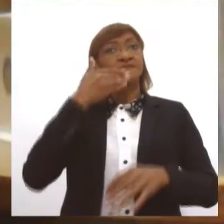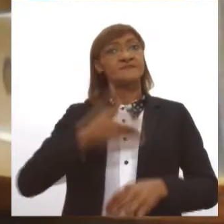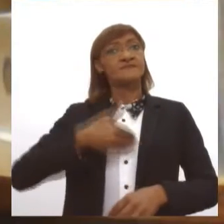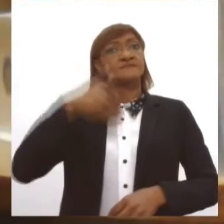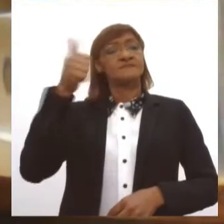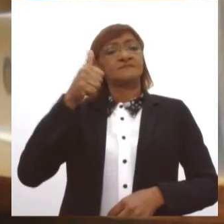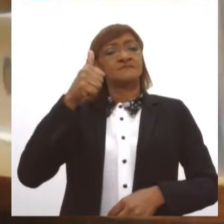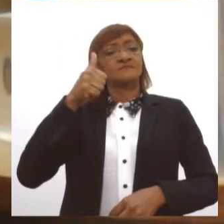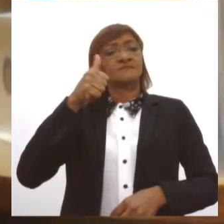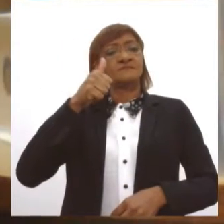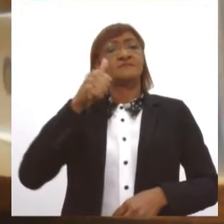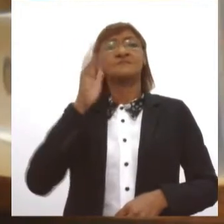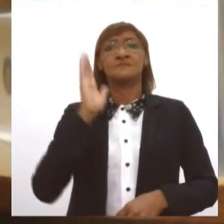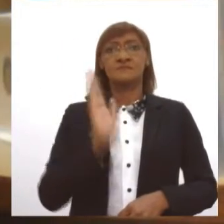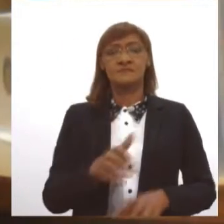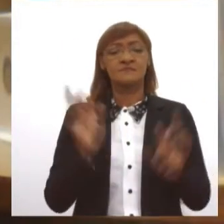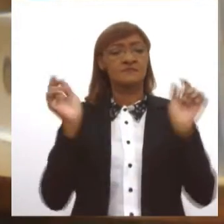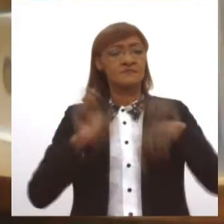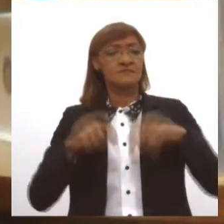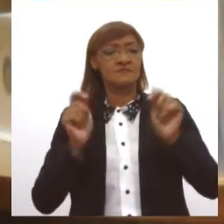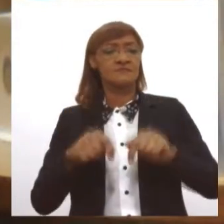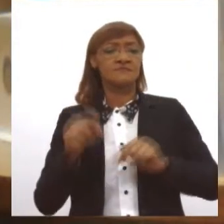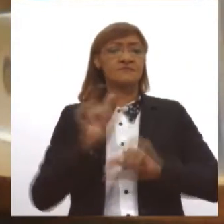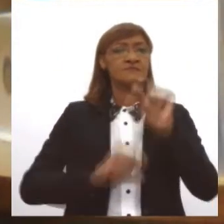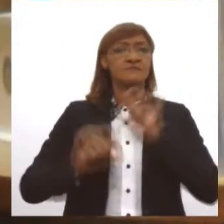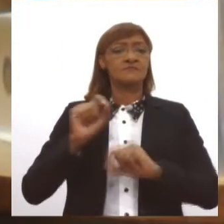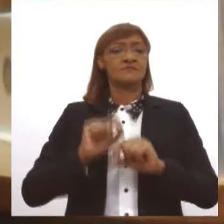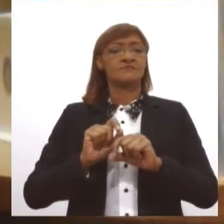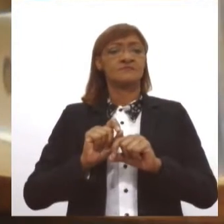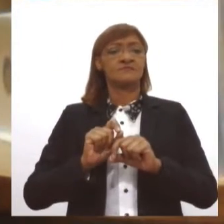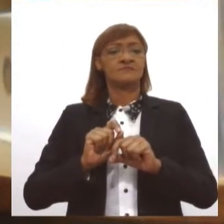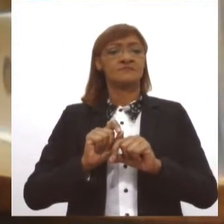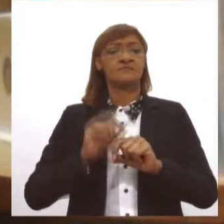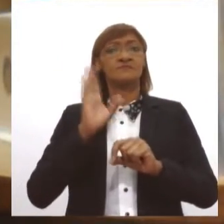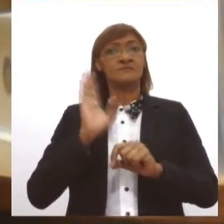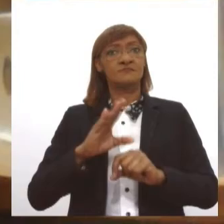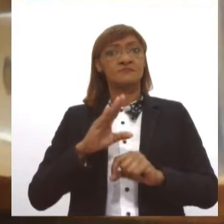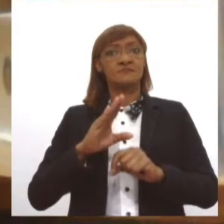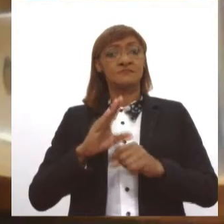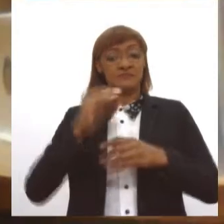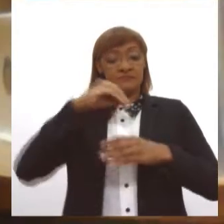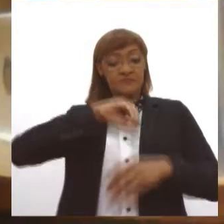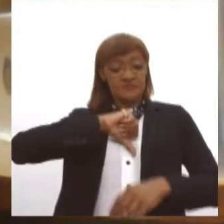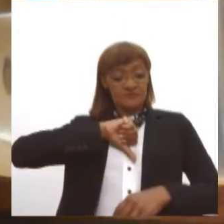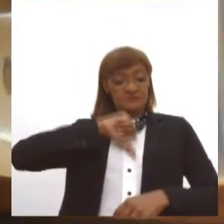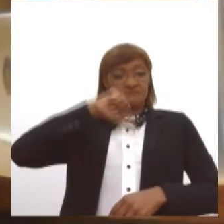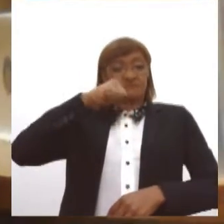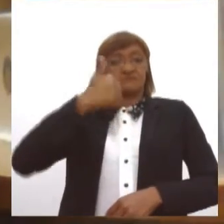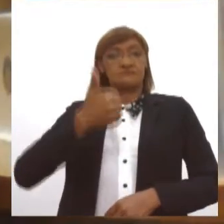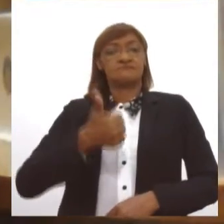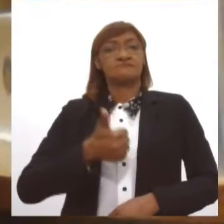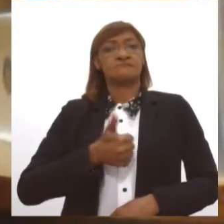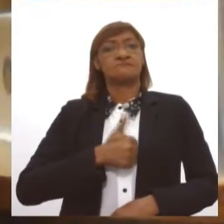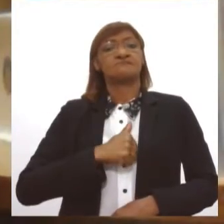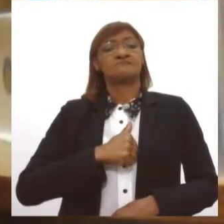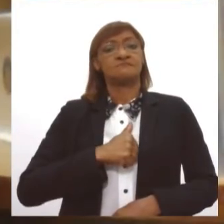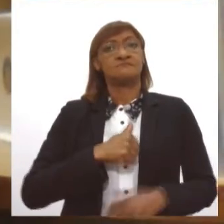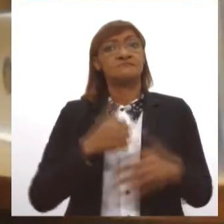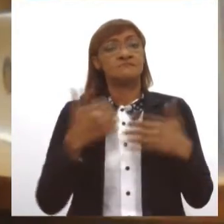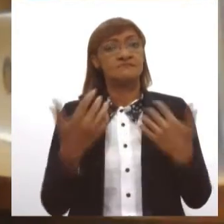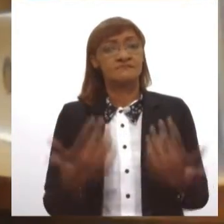gente pode, inclusive, estar desenvolvendo a nossa força pessoal. Sabe que a nossa